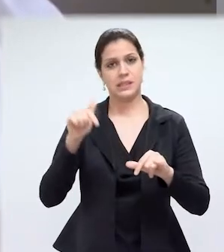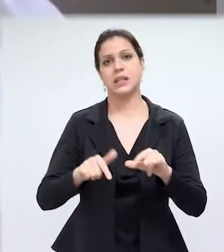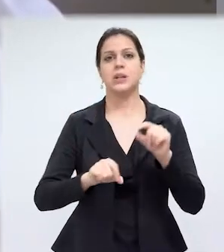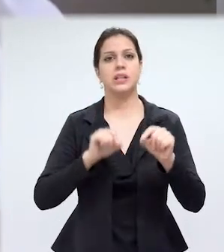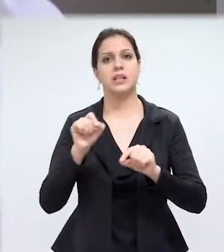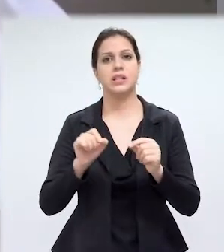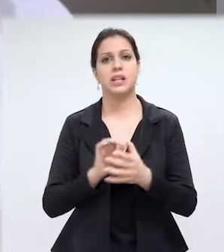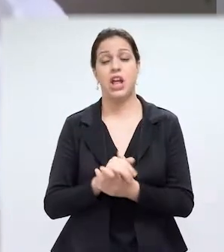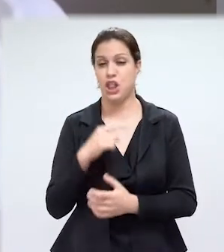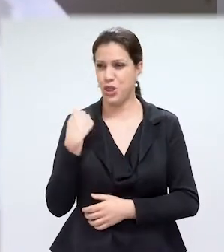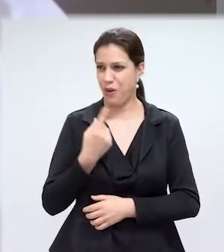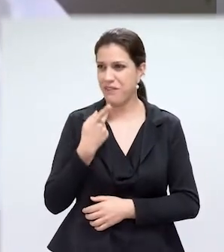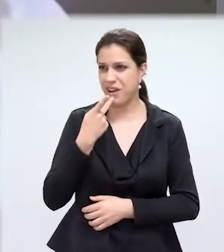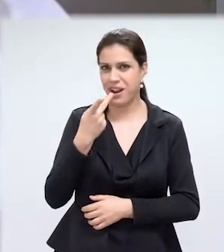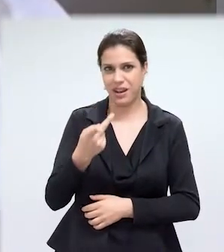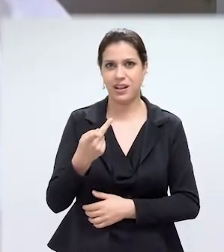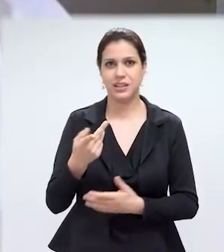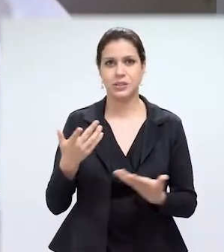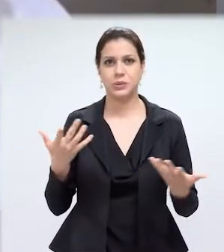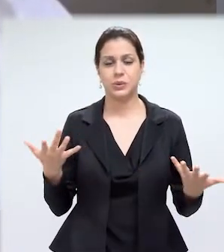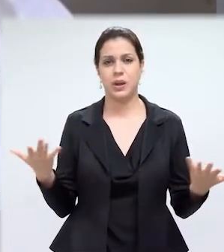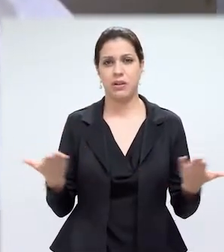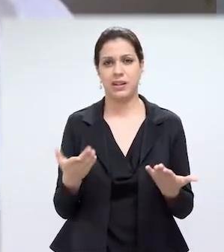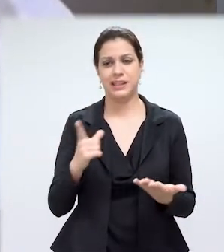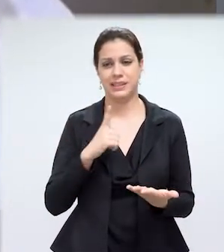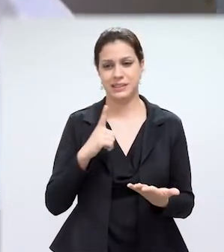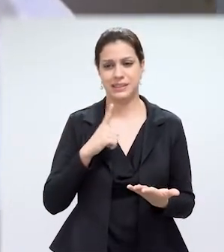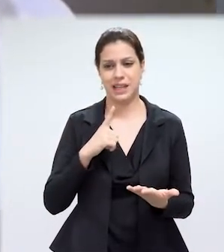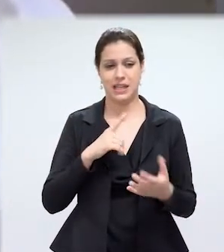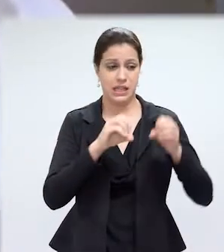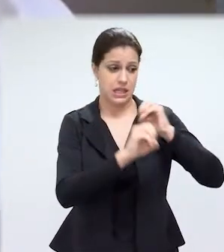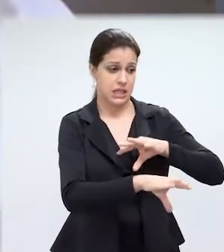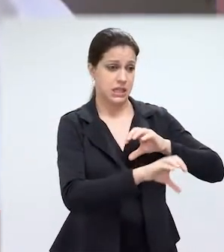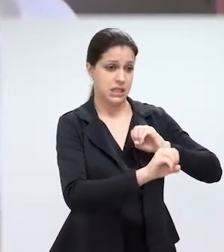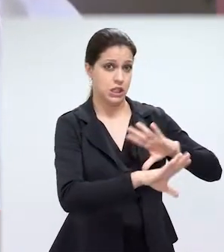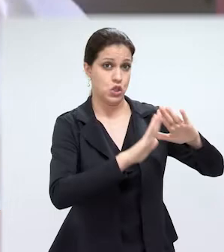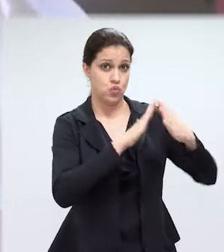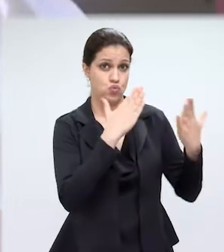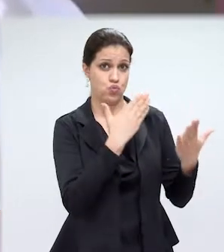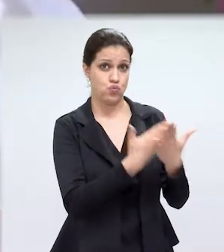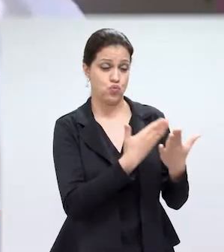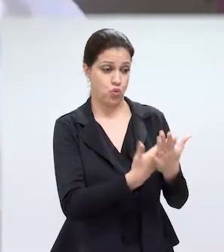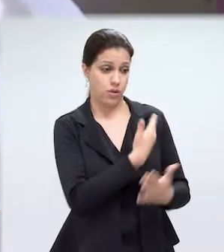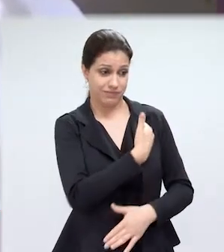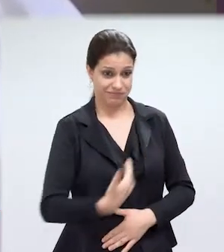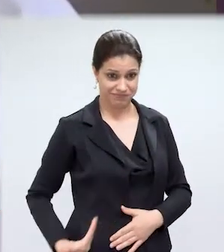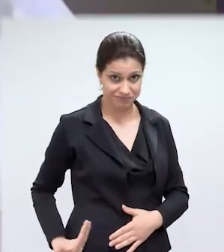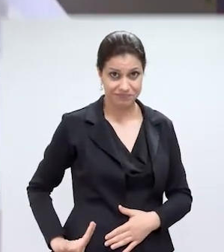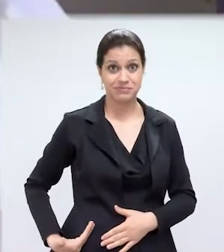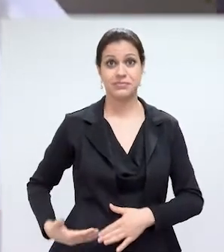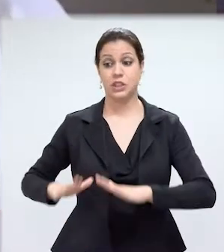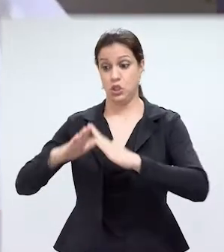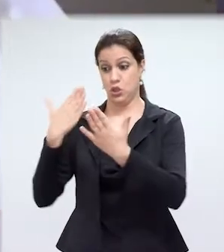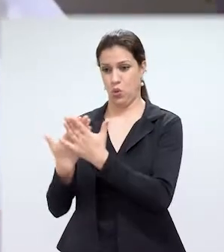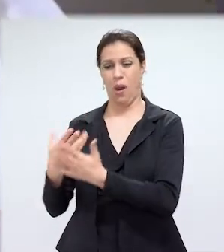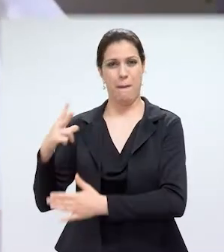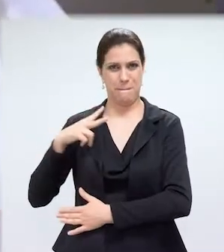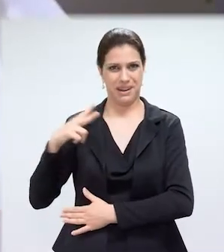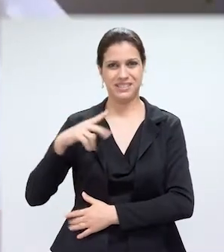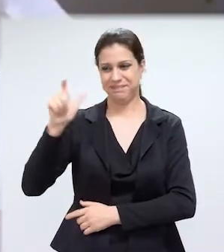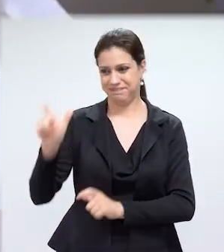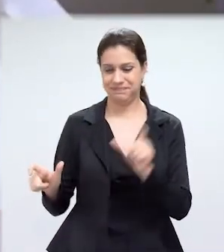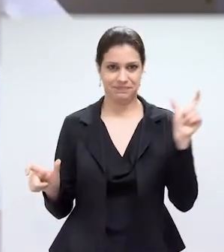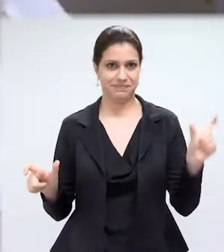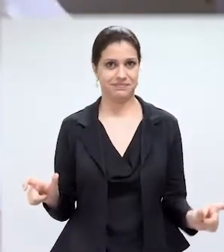uma informação aqui extra para o nosso programa, nós estávamos falando desse contraste do ensino público para o ensino